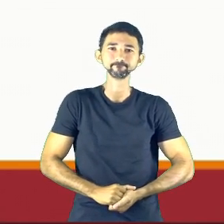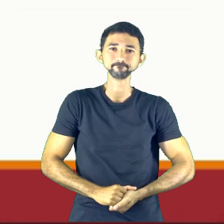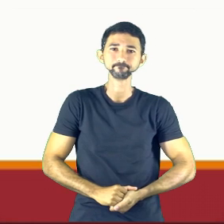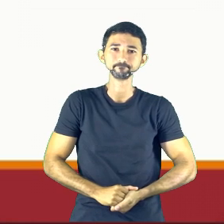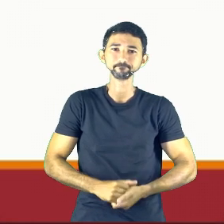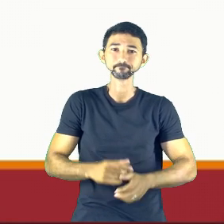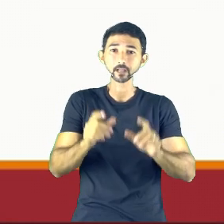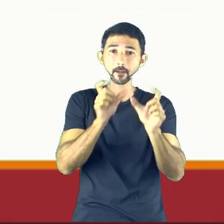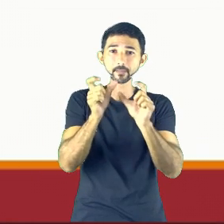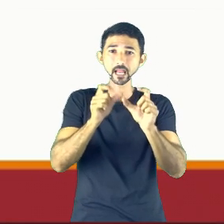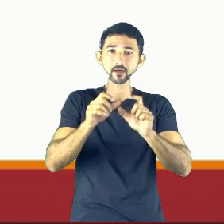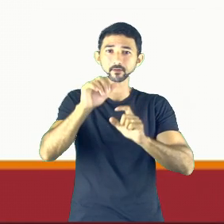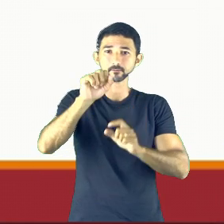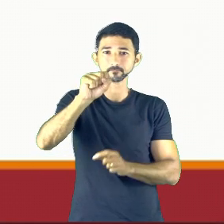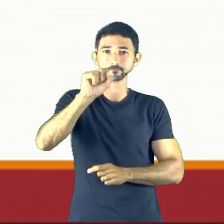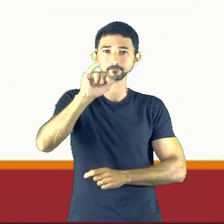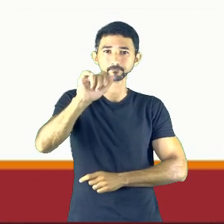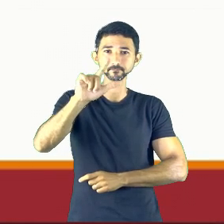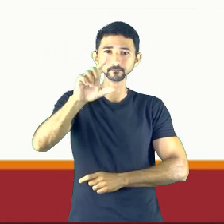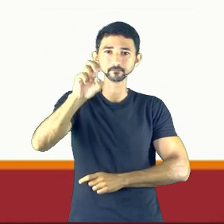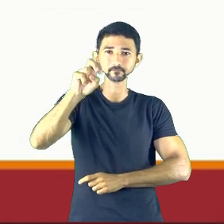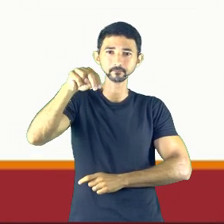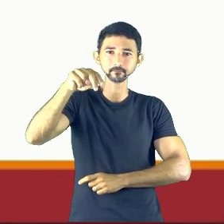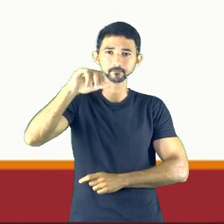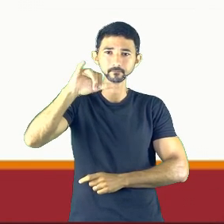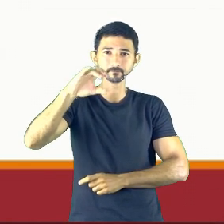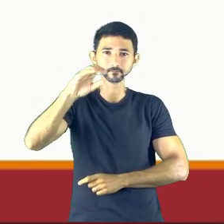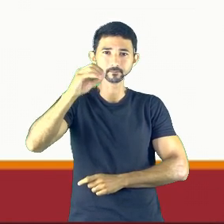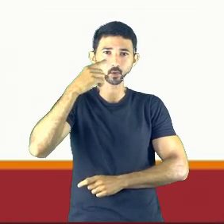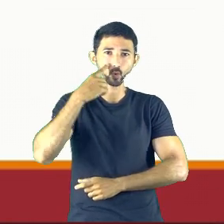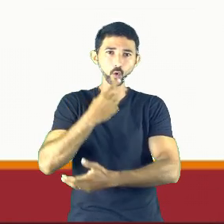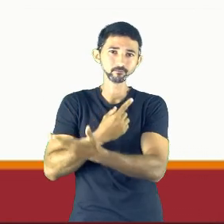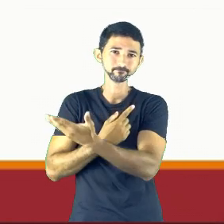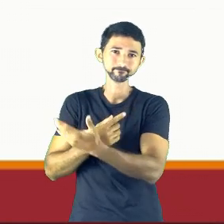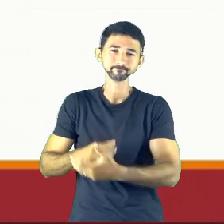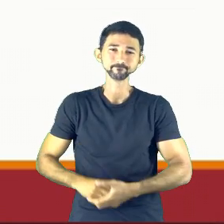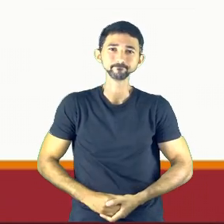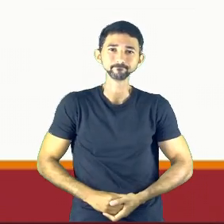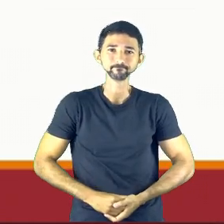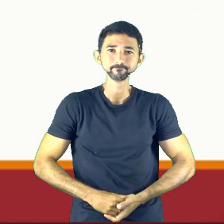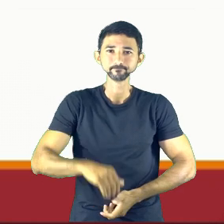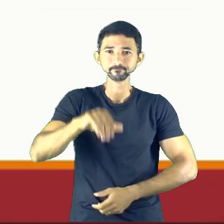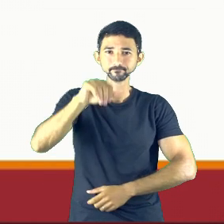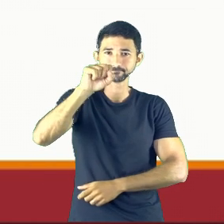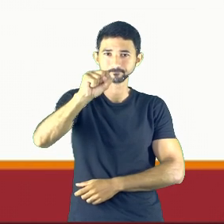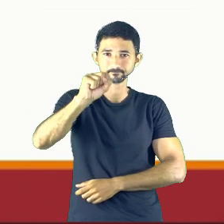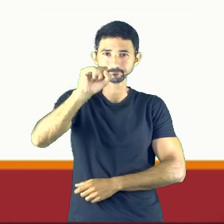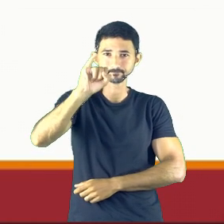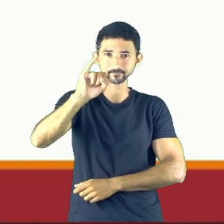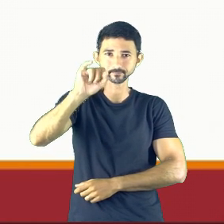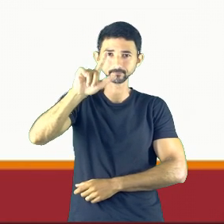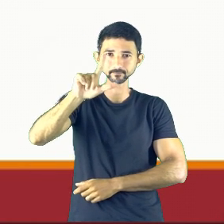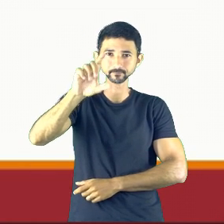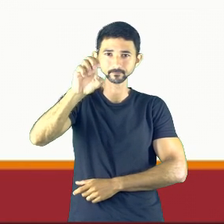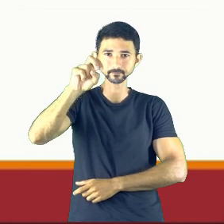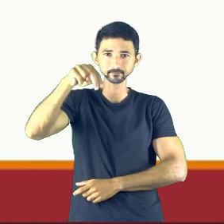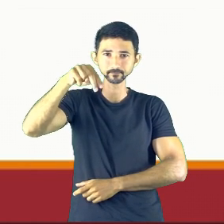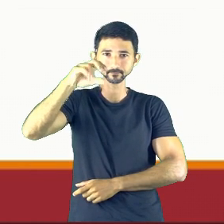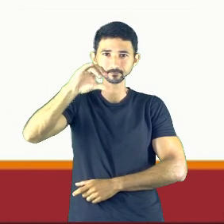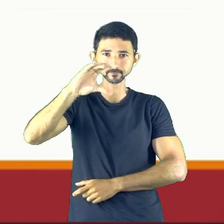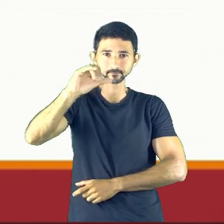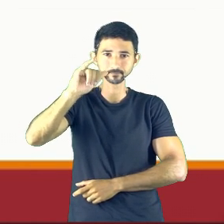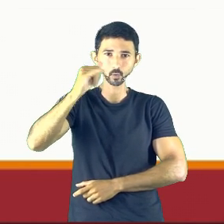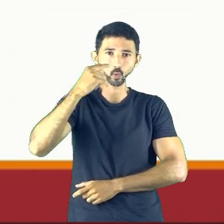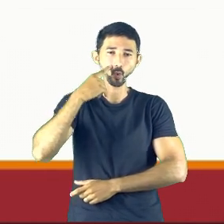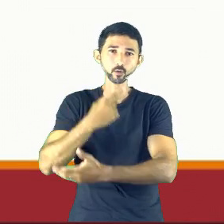antepenúltima sílaba. Beleza? Na palavra silêncio, qual é a sílaba tônica dela? Onde é que está localizada? Na última, na